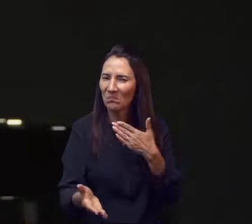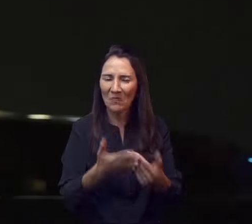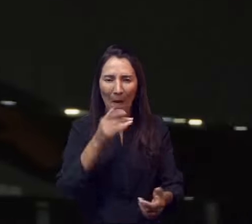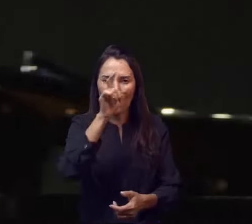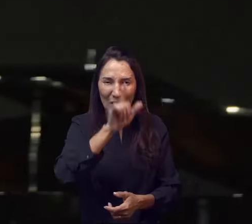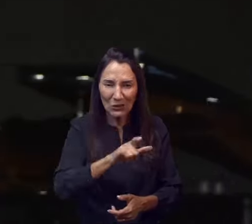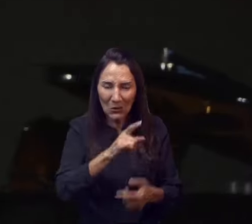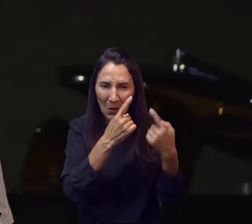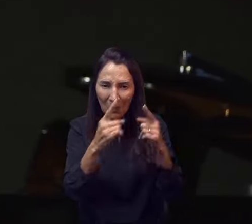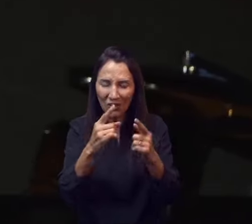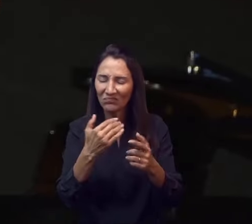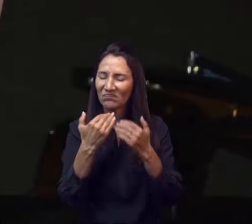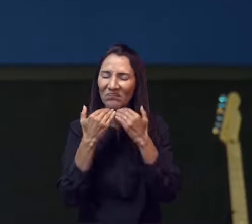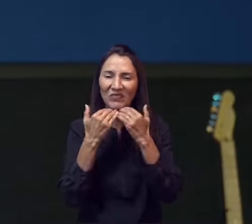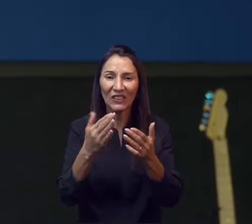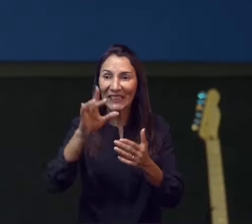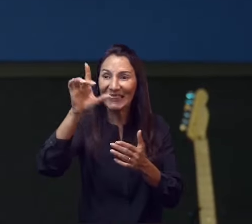completa